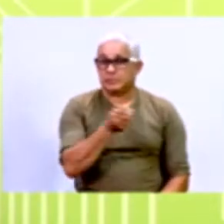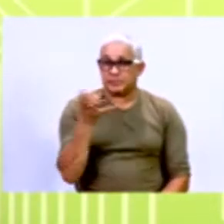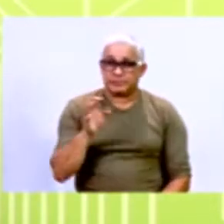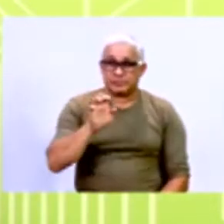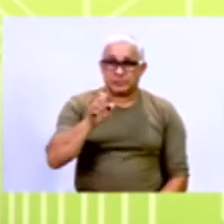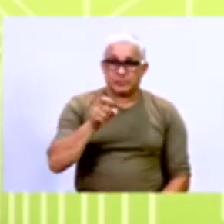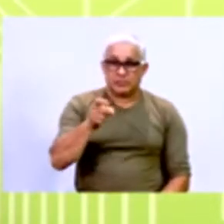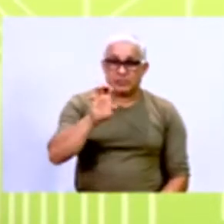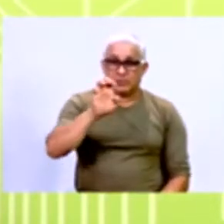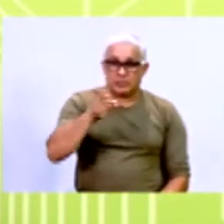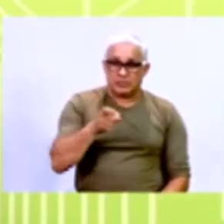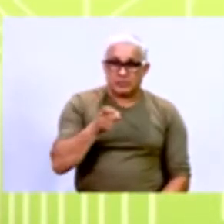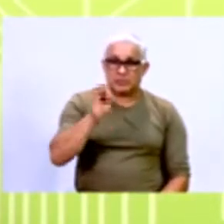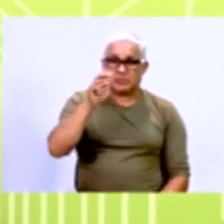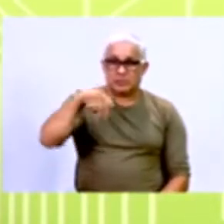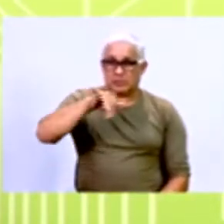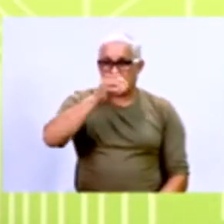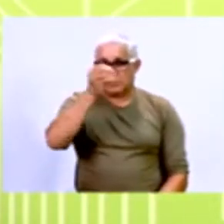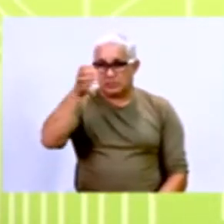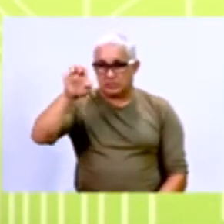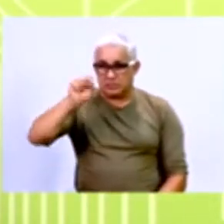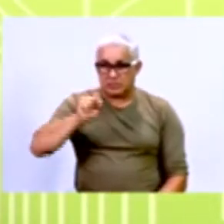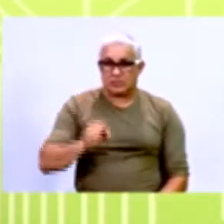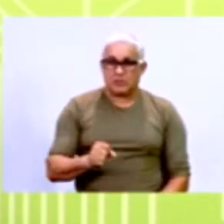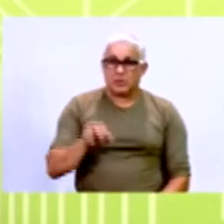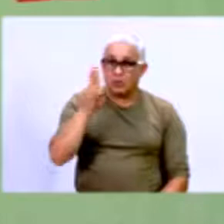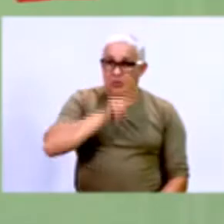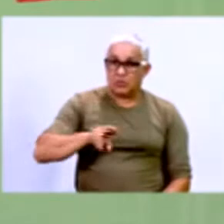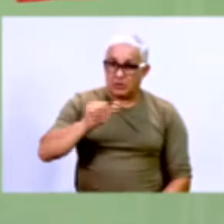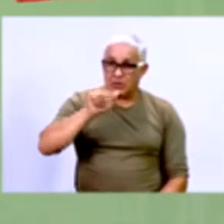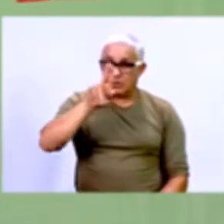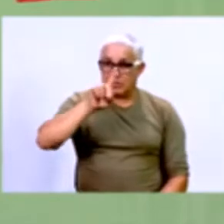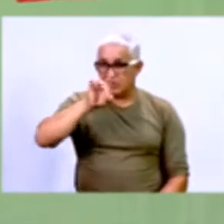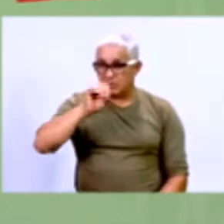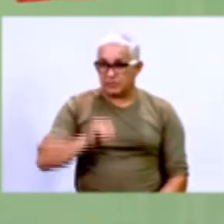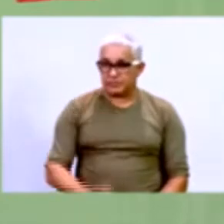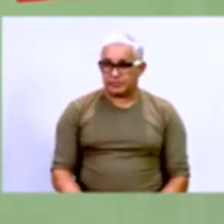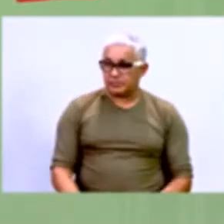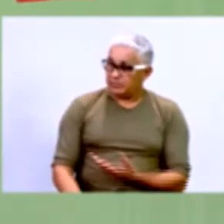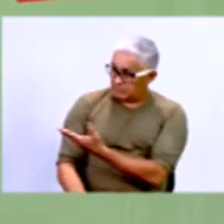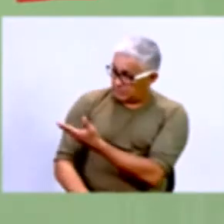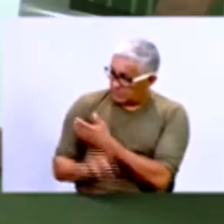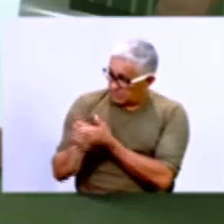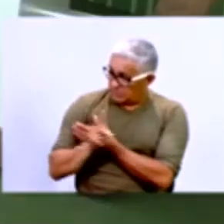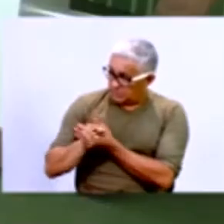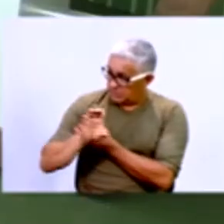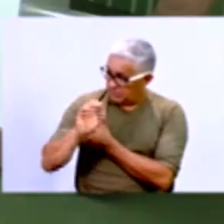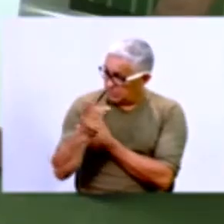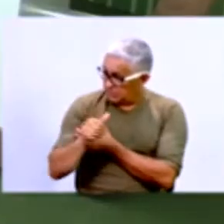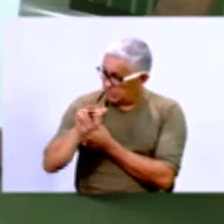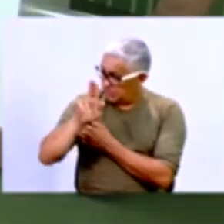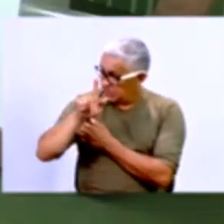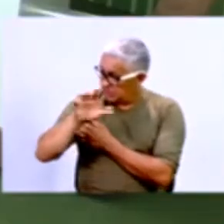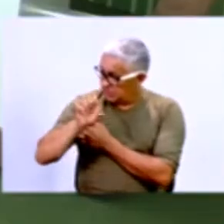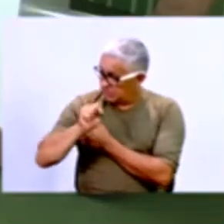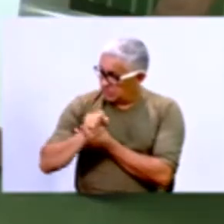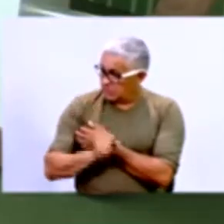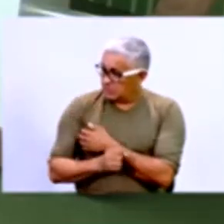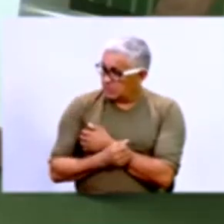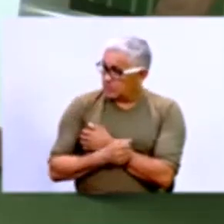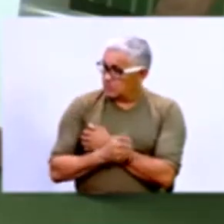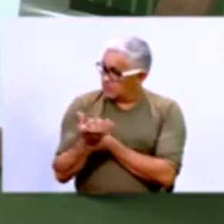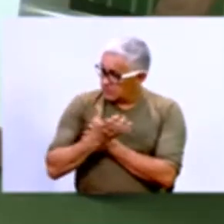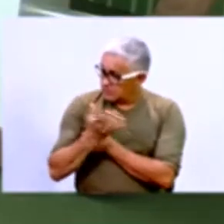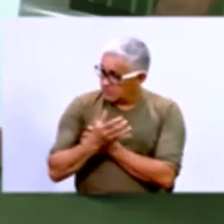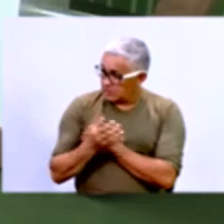extensões que os arquivos de áudio utilizam, certo? Professor Charles, alguma coisa? Quer complementar